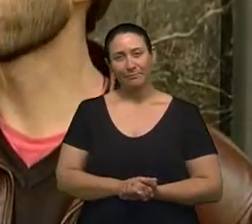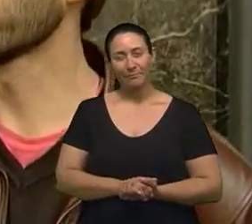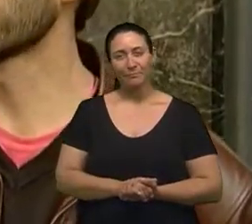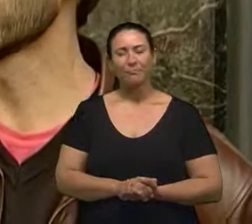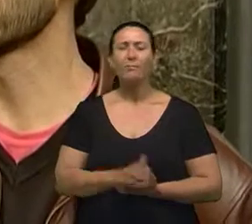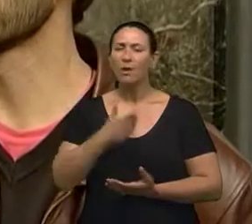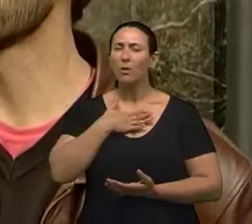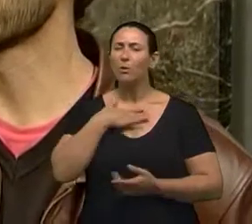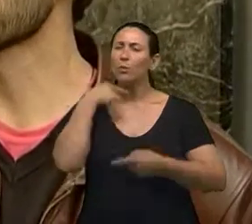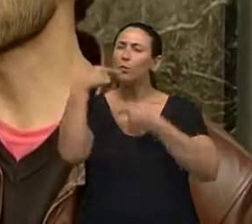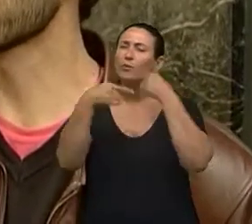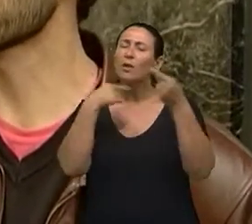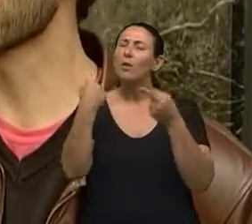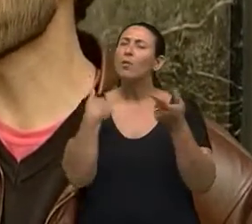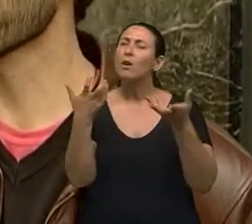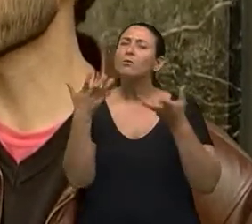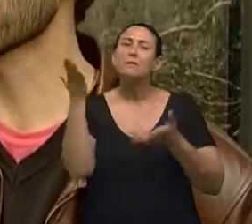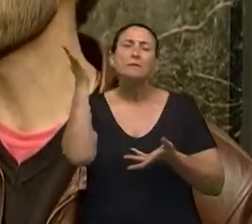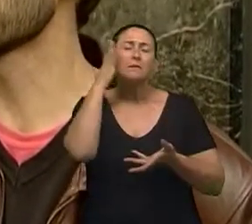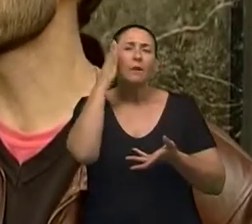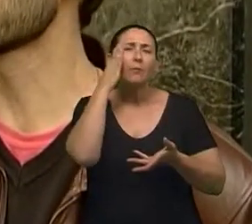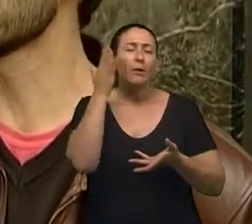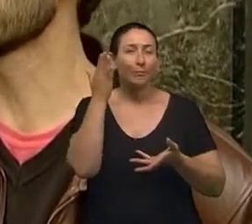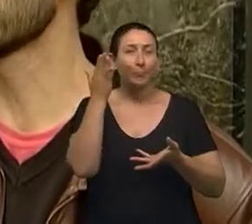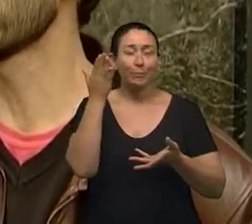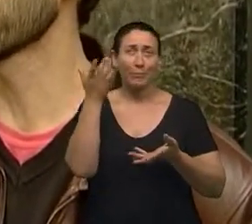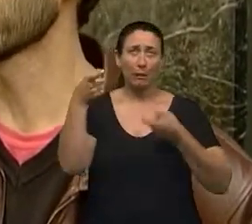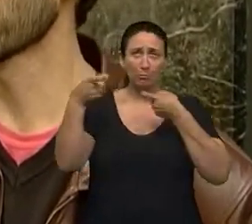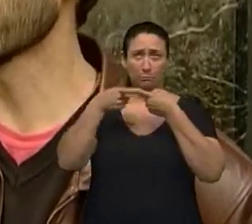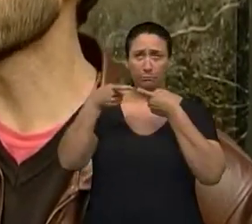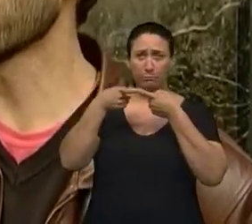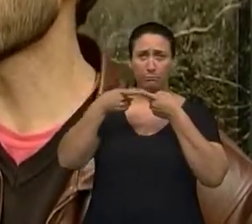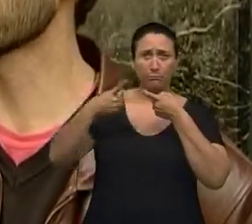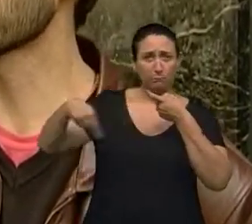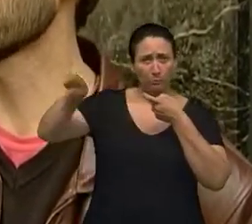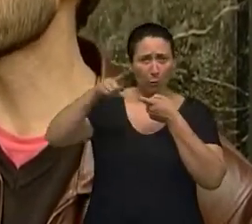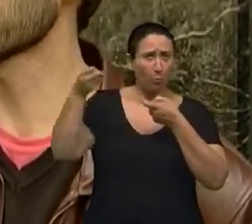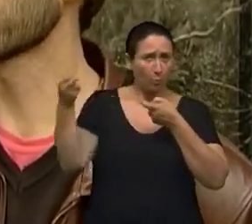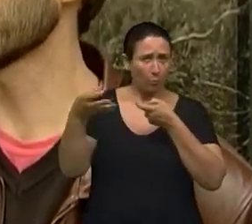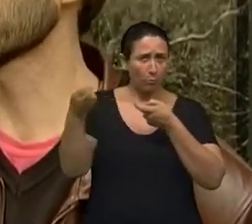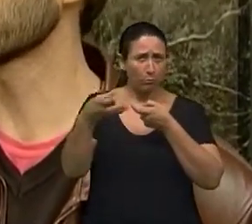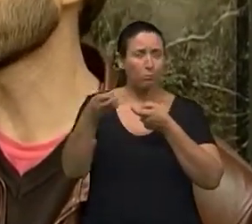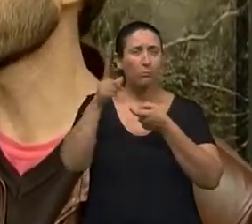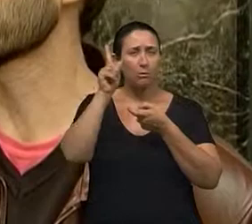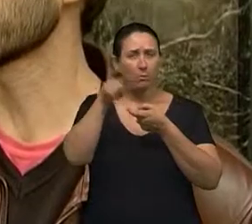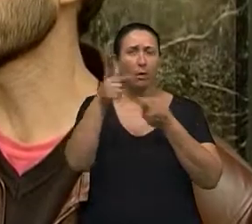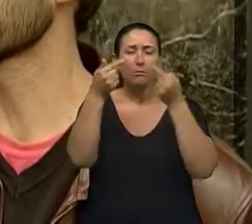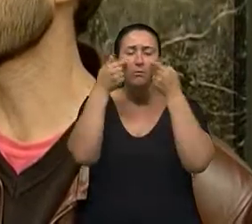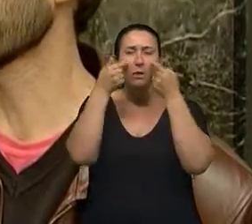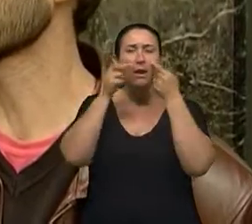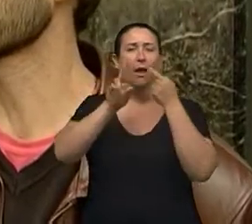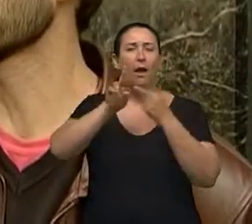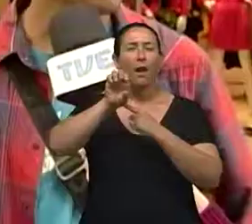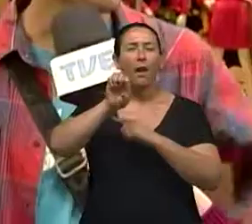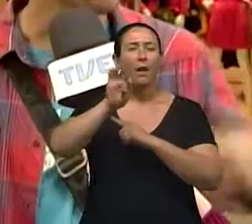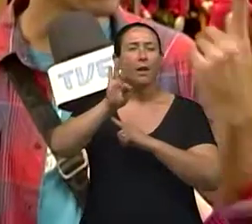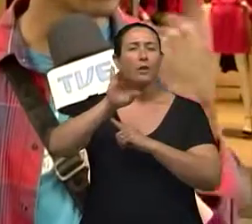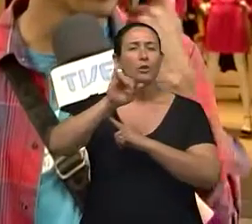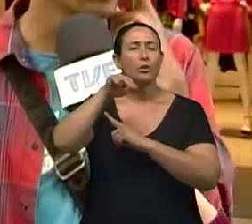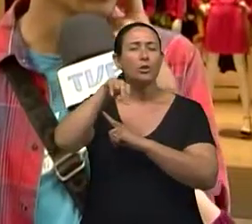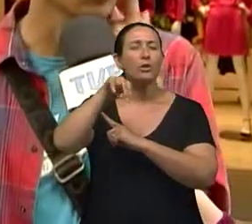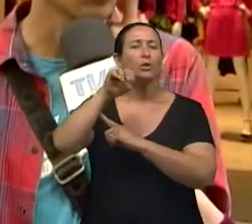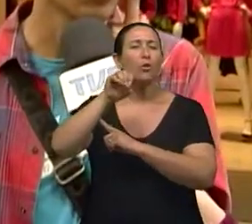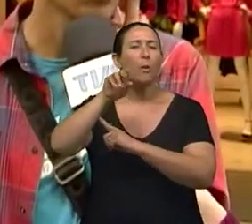Tenho uma dúvida. Eu gostaria de saber o que a medicina moderna tem sobre a retinopatia diabética. Eu